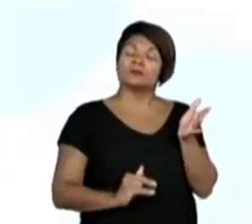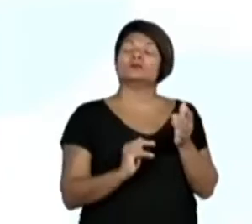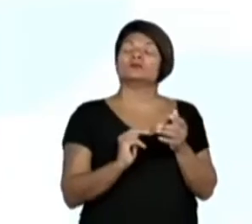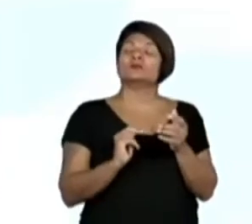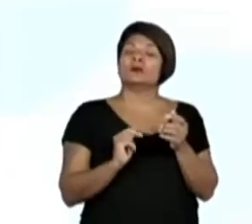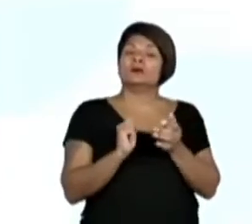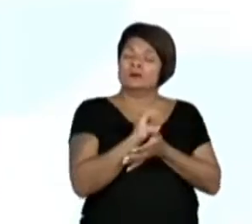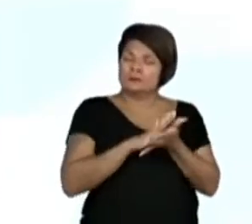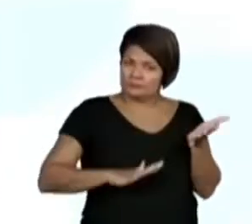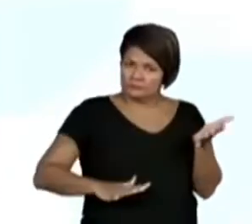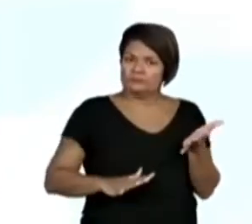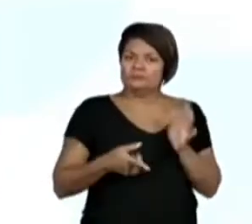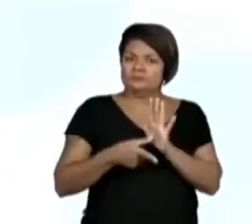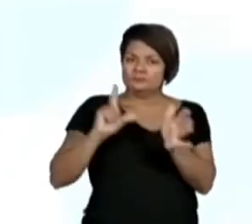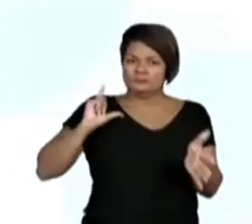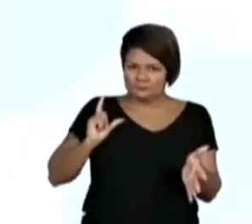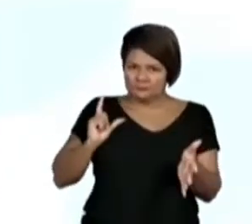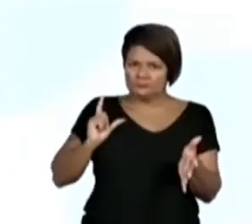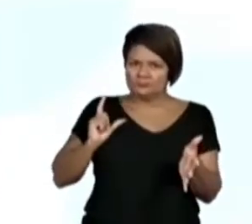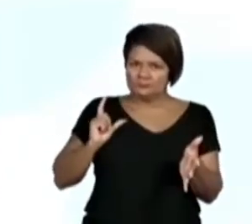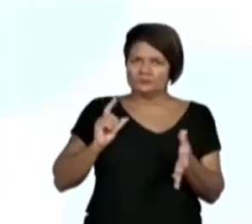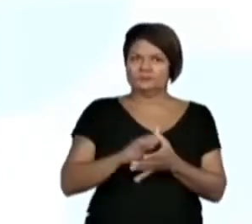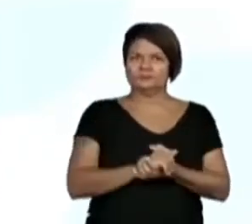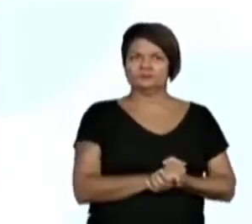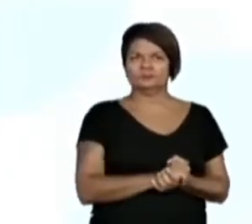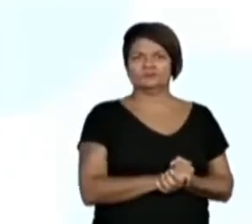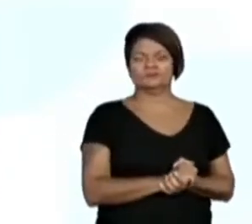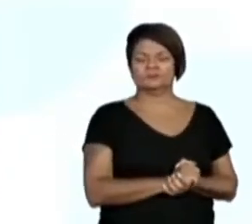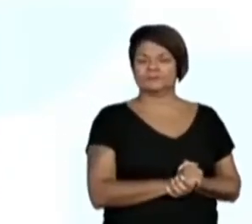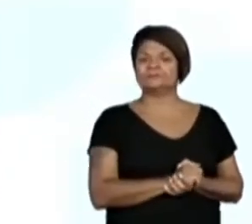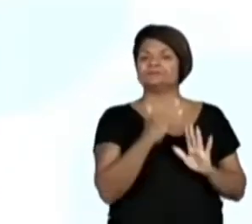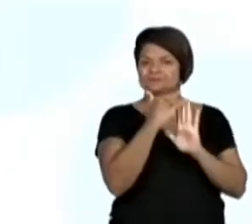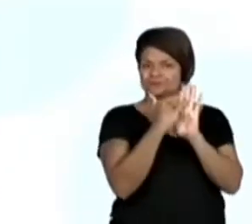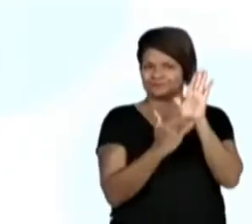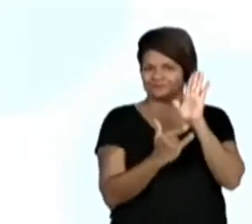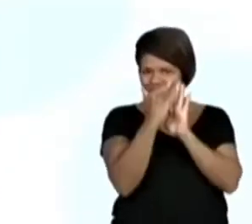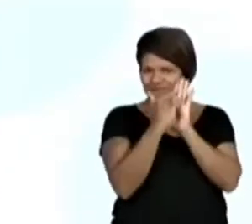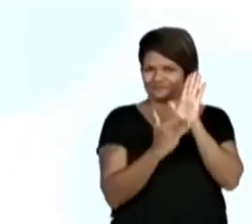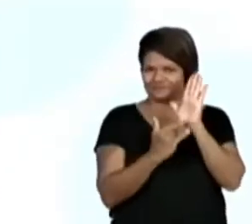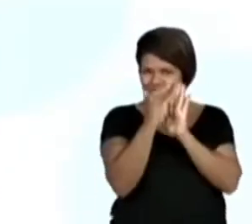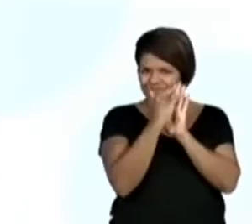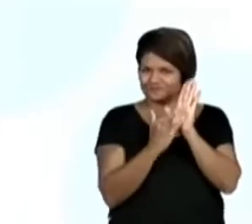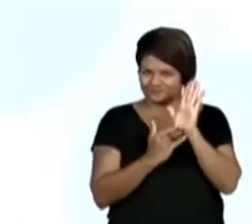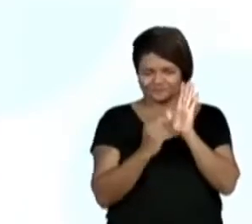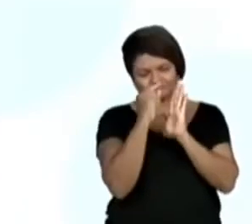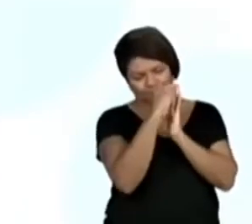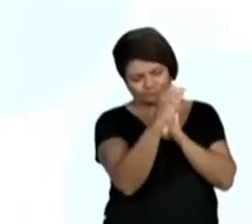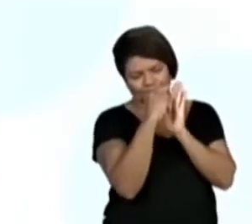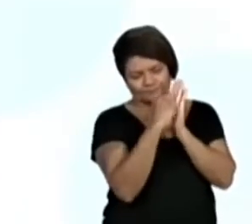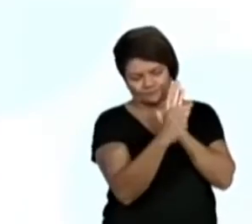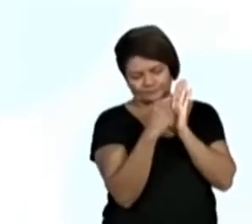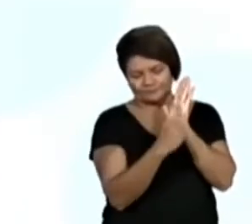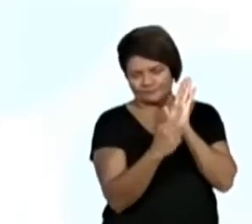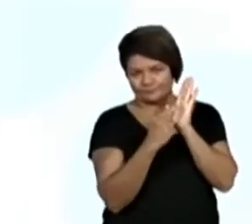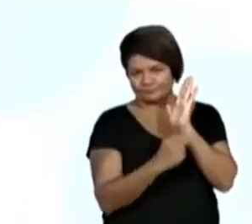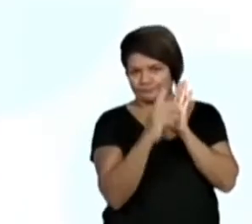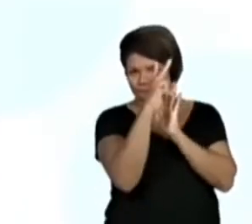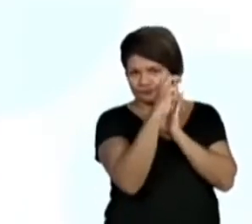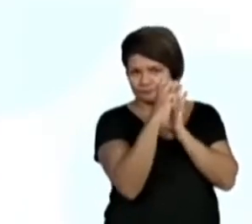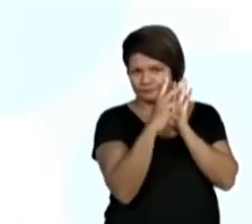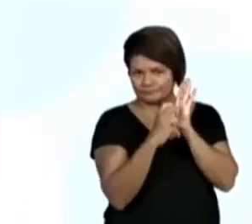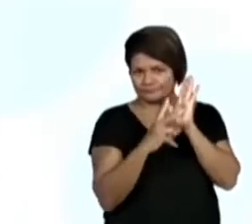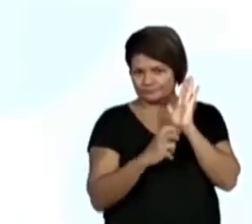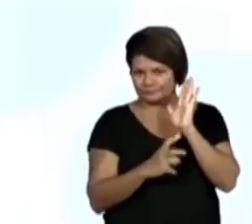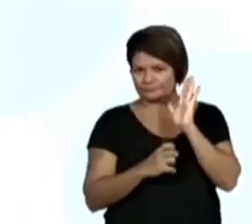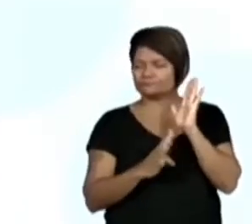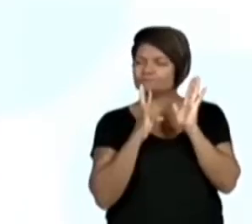atividade anterior. O que está querendo dizer aqui? Nós tivemos circulando alguns títulos de parlenda, para